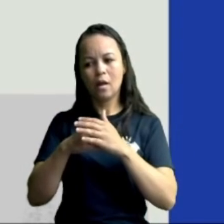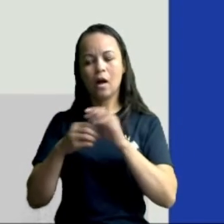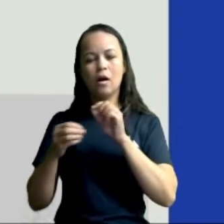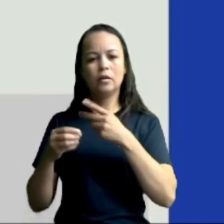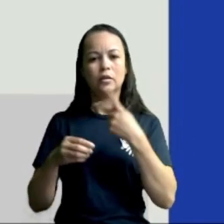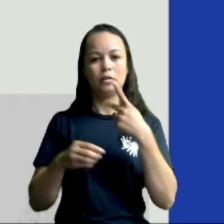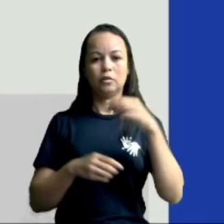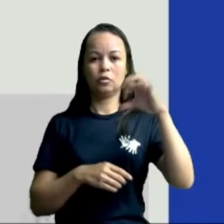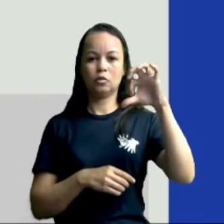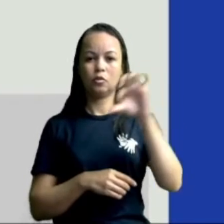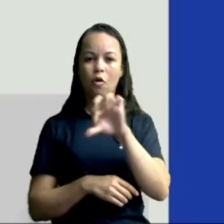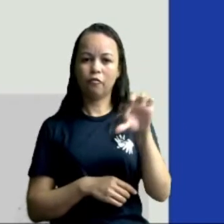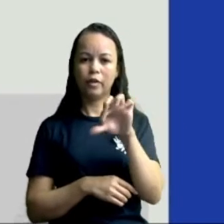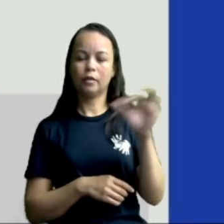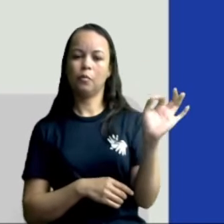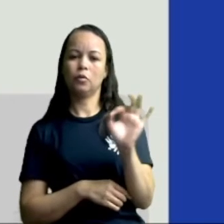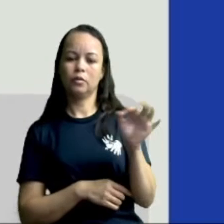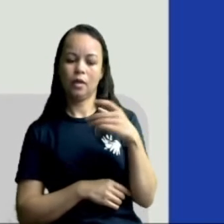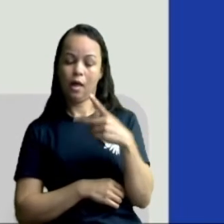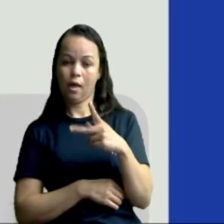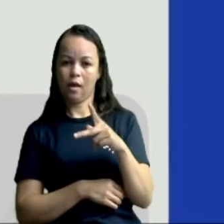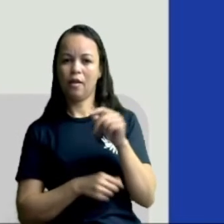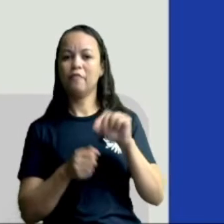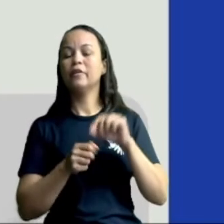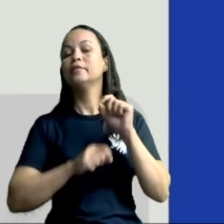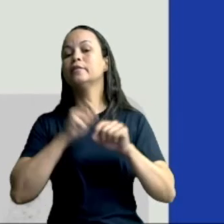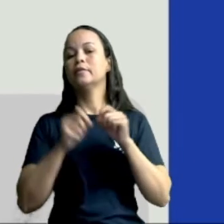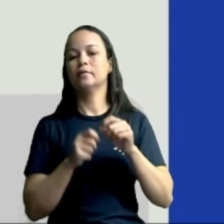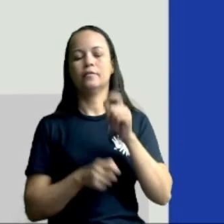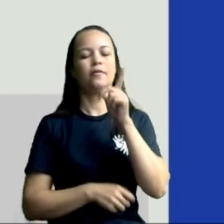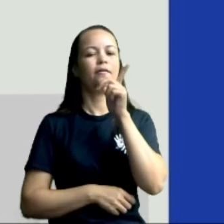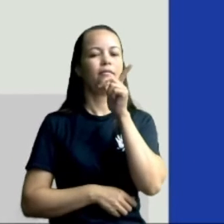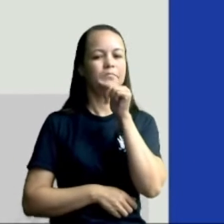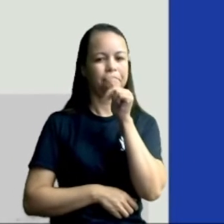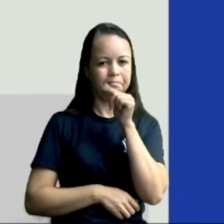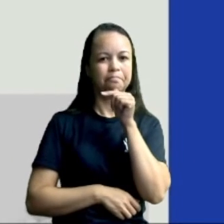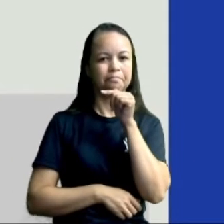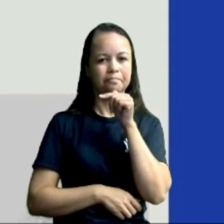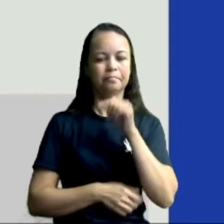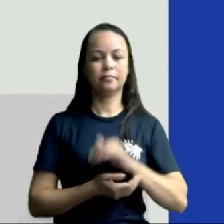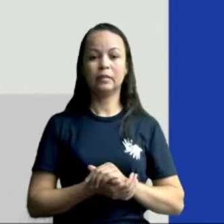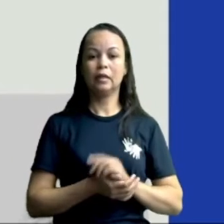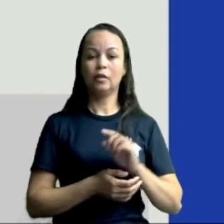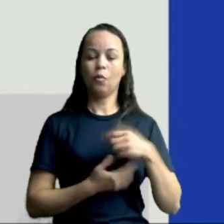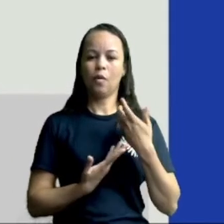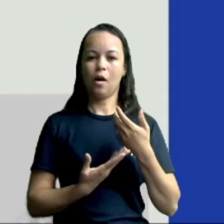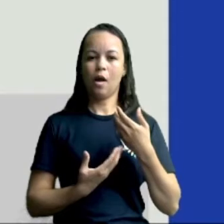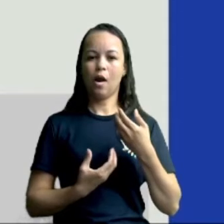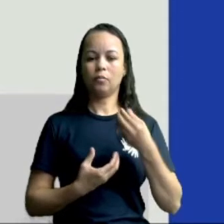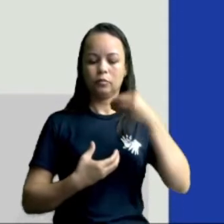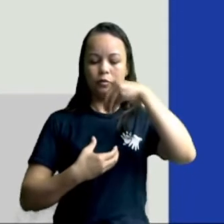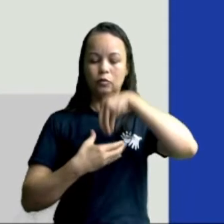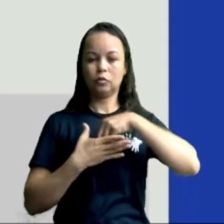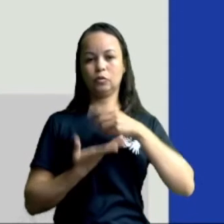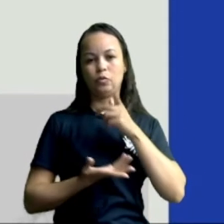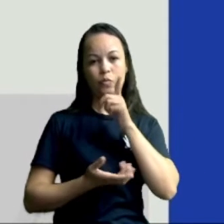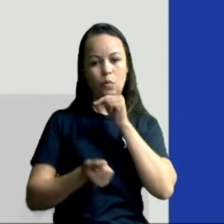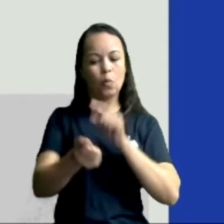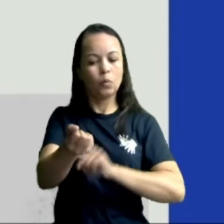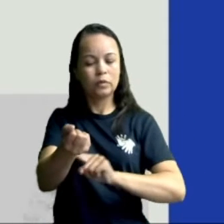plasma, 90% dele é feito de quê? Água. Então eu posso dizer que a composição do nosso sangue, além de ser